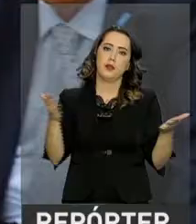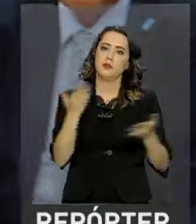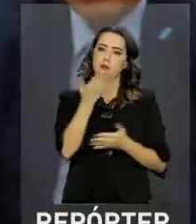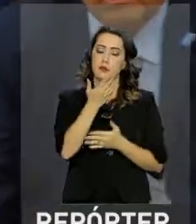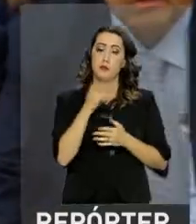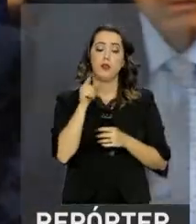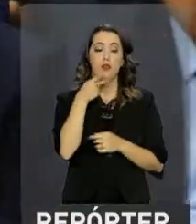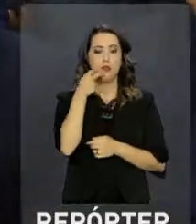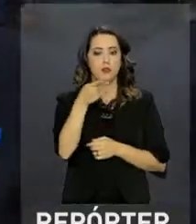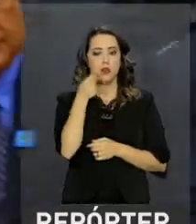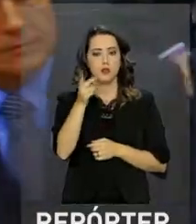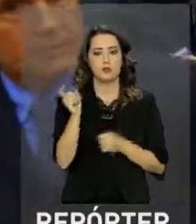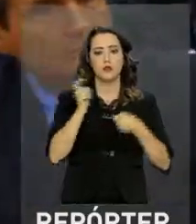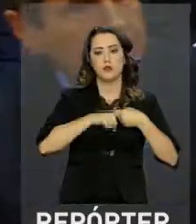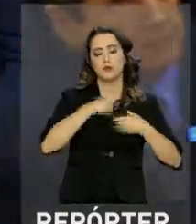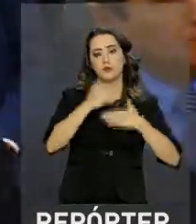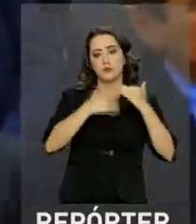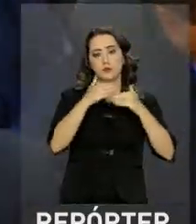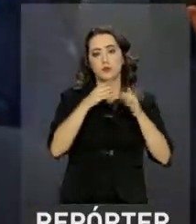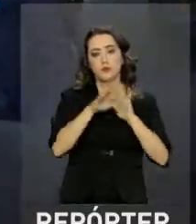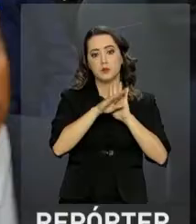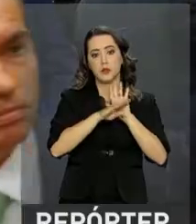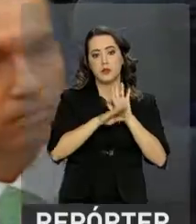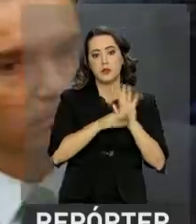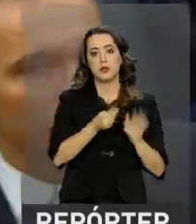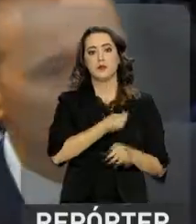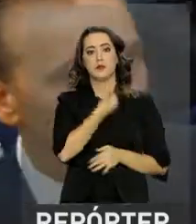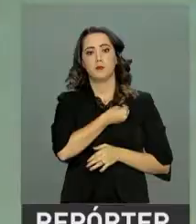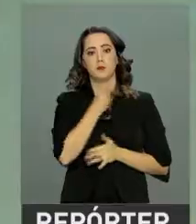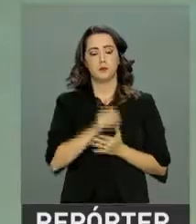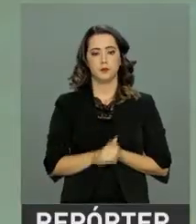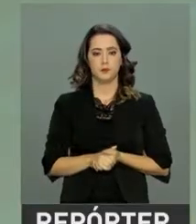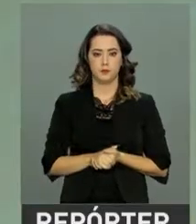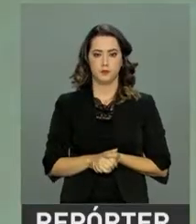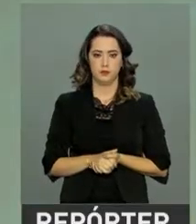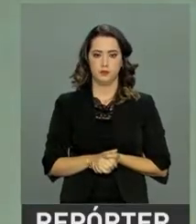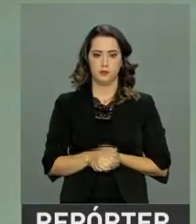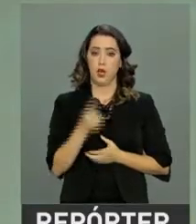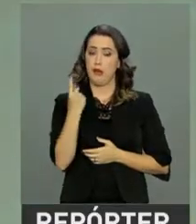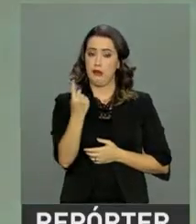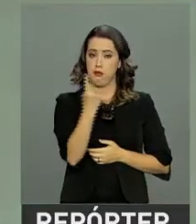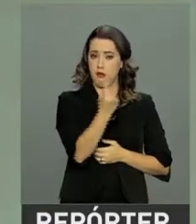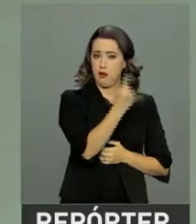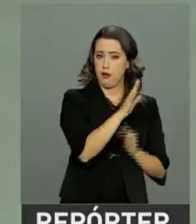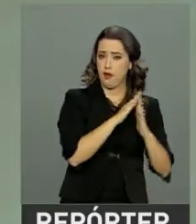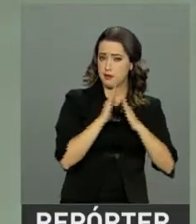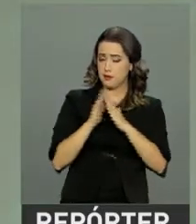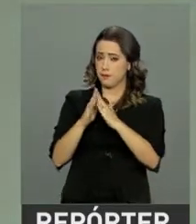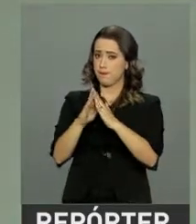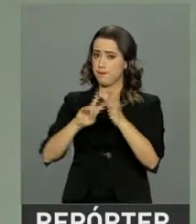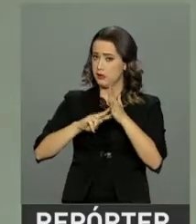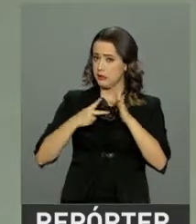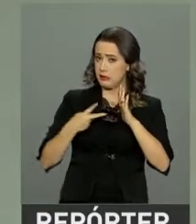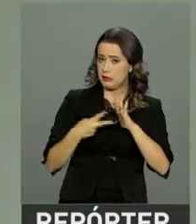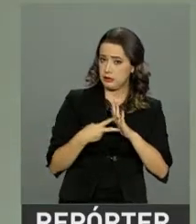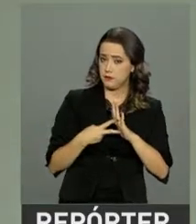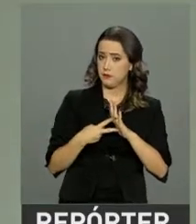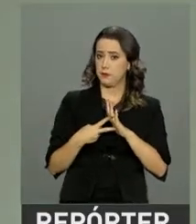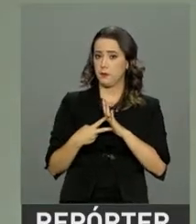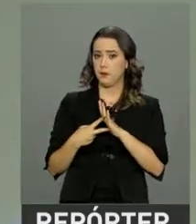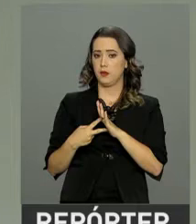evento e falou da retomada do programa minha casa minha vida cada casa representa